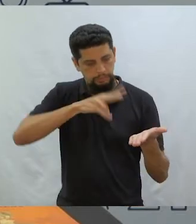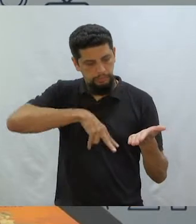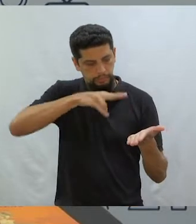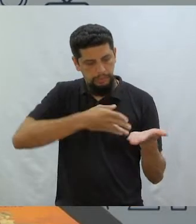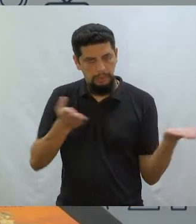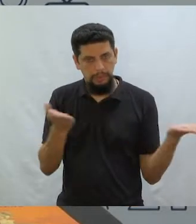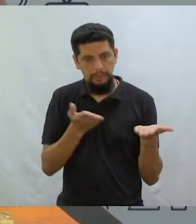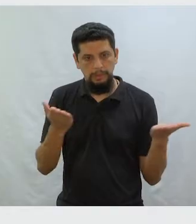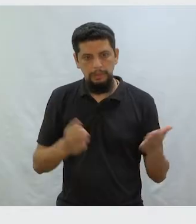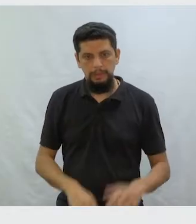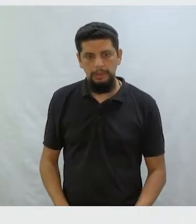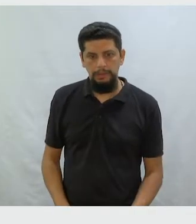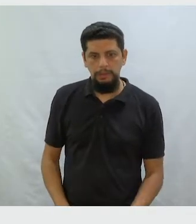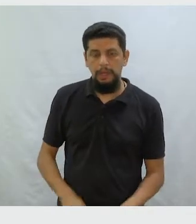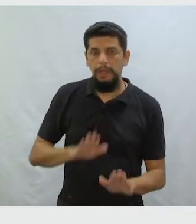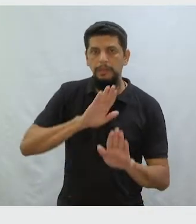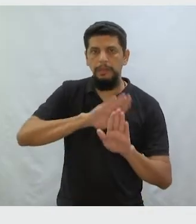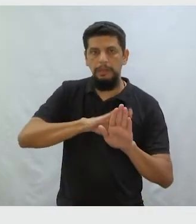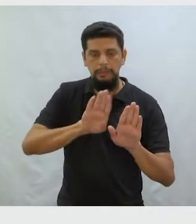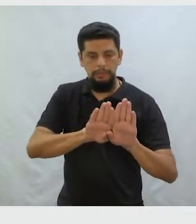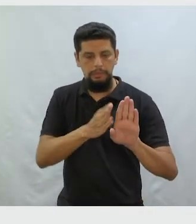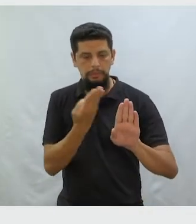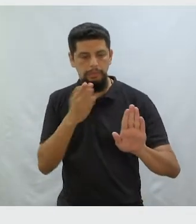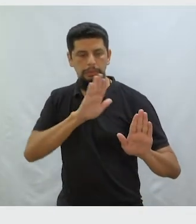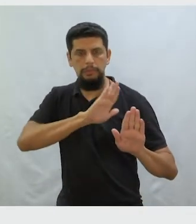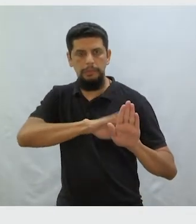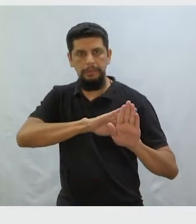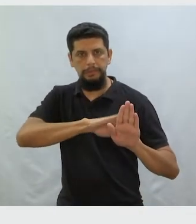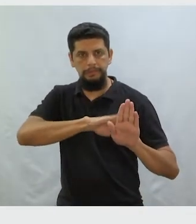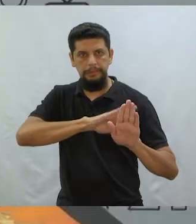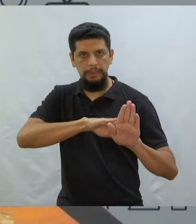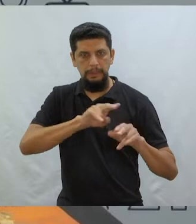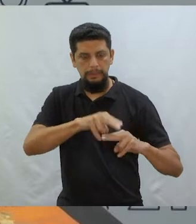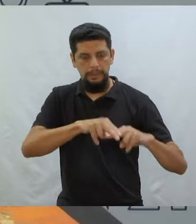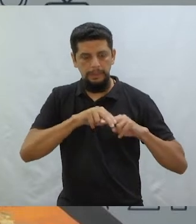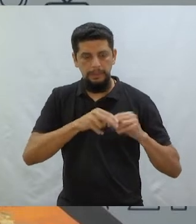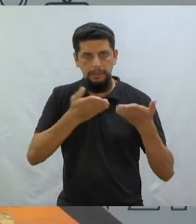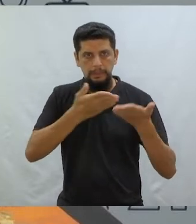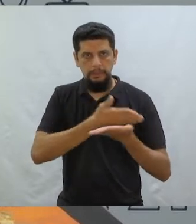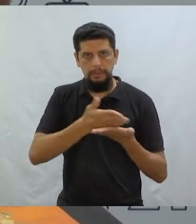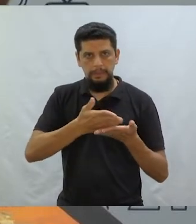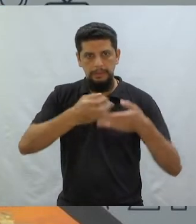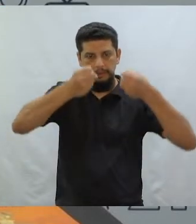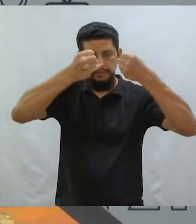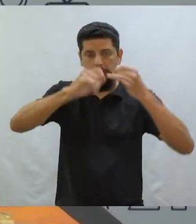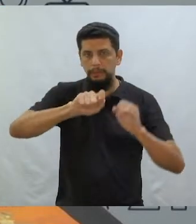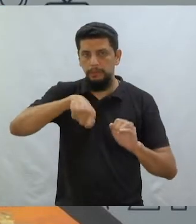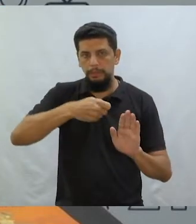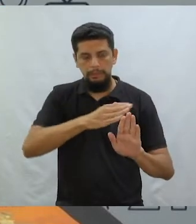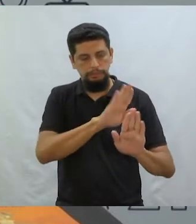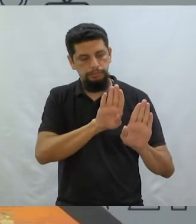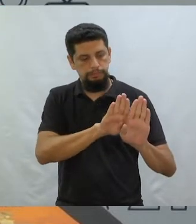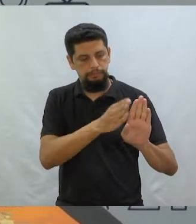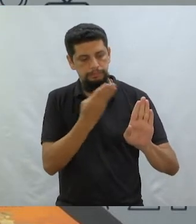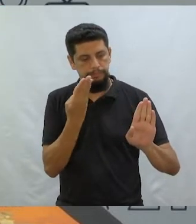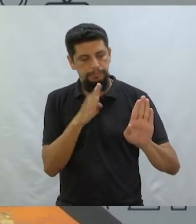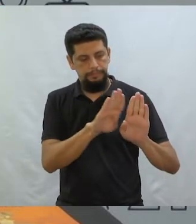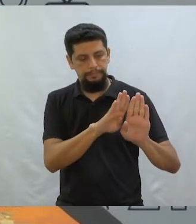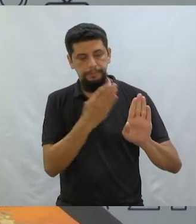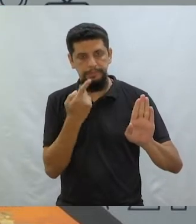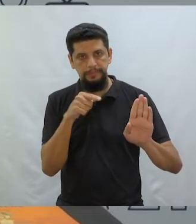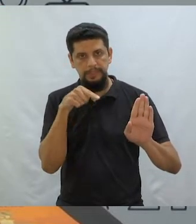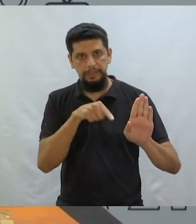hoje é o atrás da porta por isso que nós começamos a nossa aula falando de porta então eu tenho